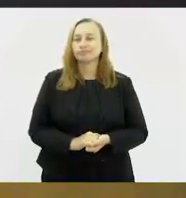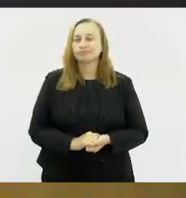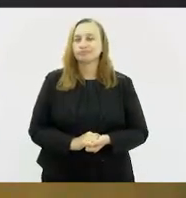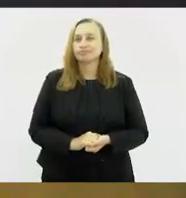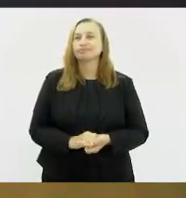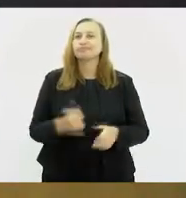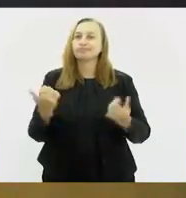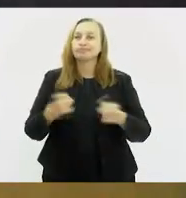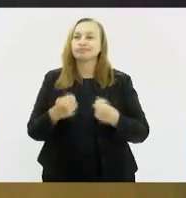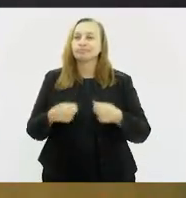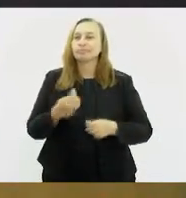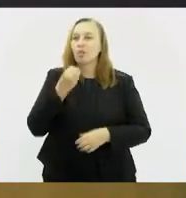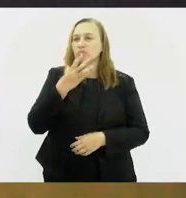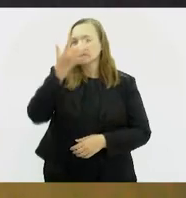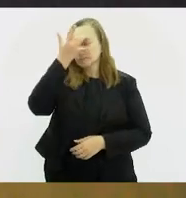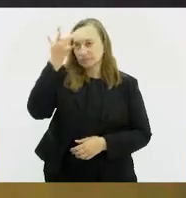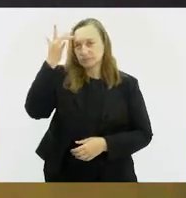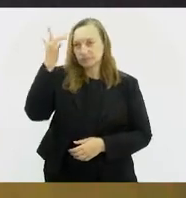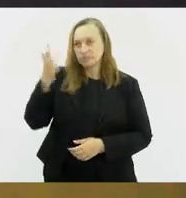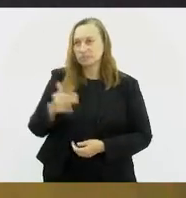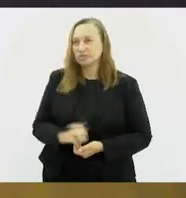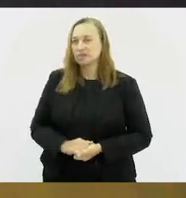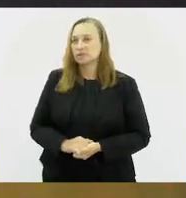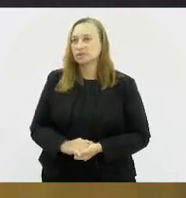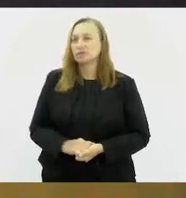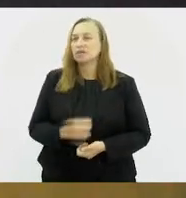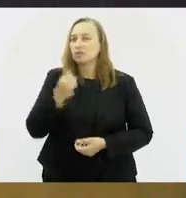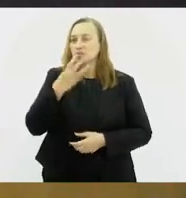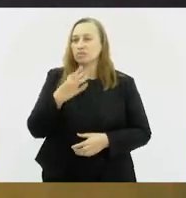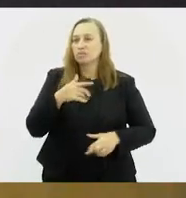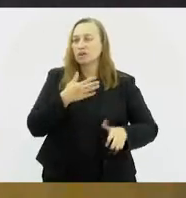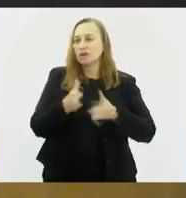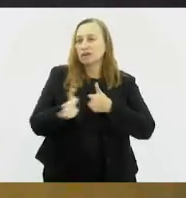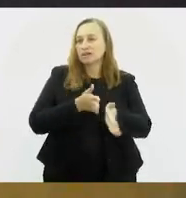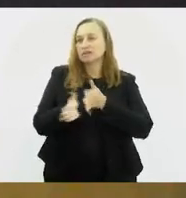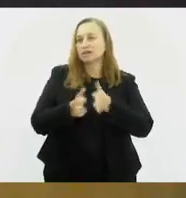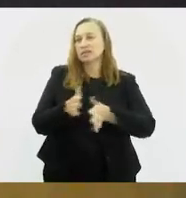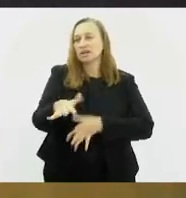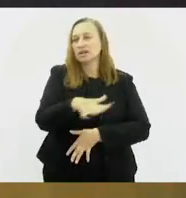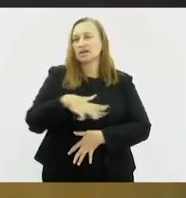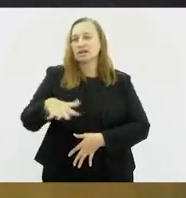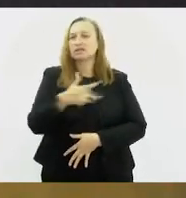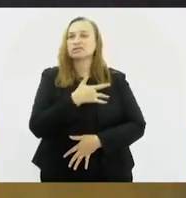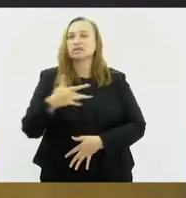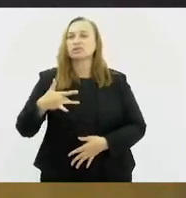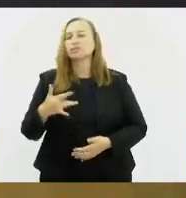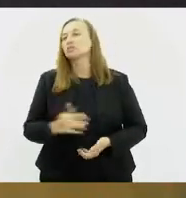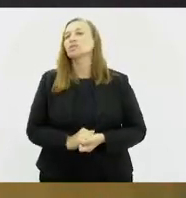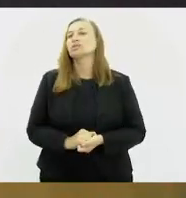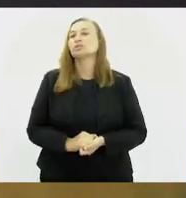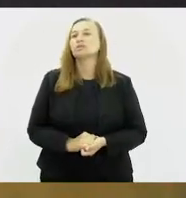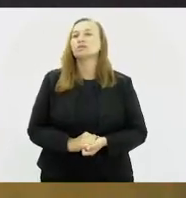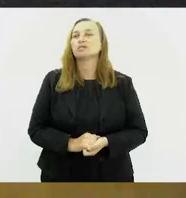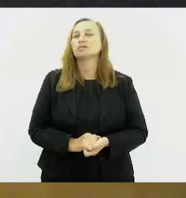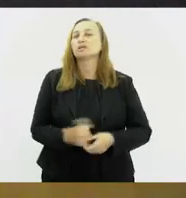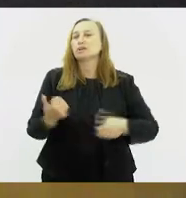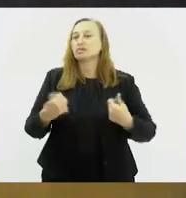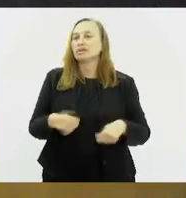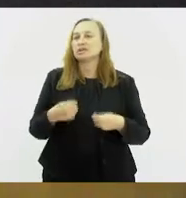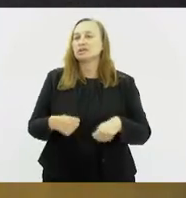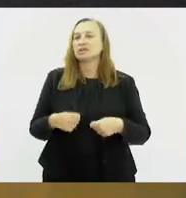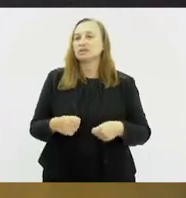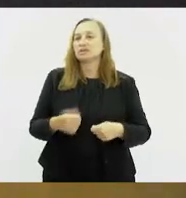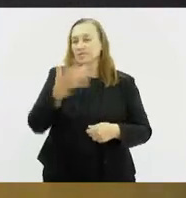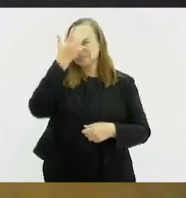boa saúde mental da pessoa idosa, um bom acesso à nossa rede de saúde. A gente precisa, para a saúde mental